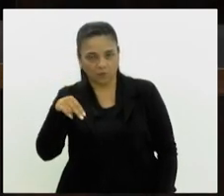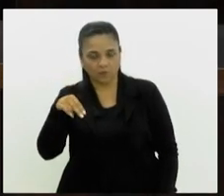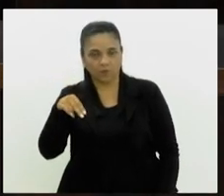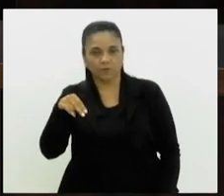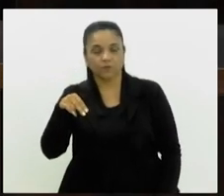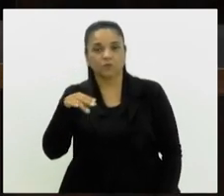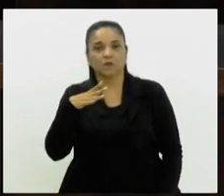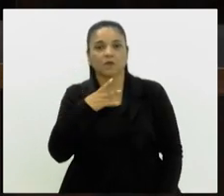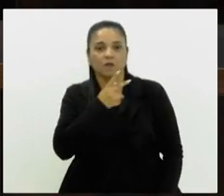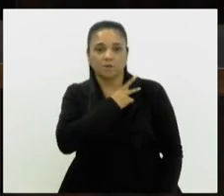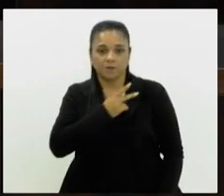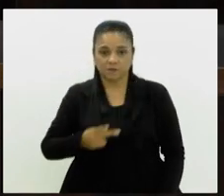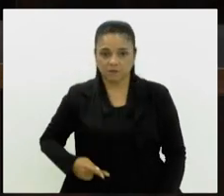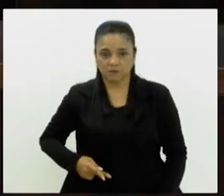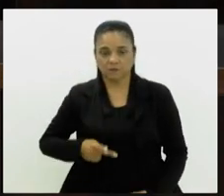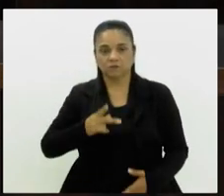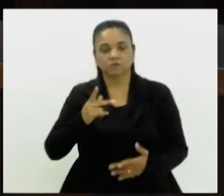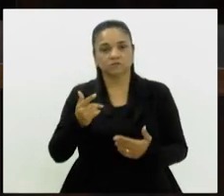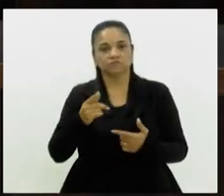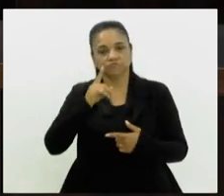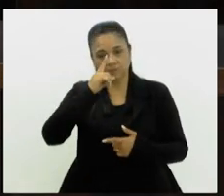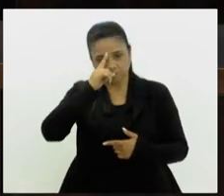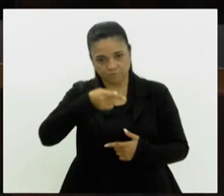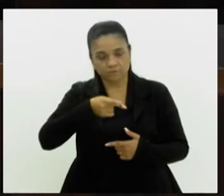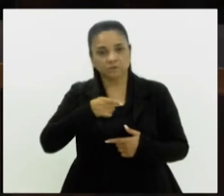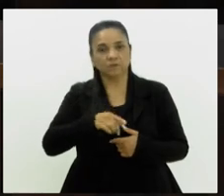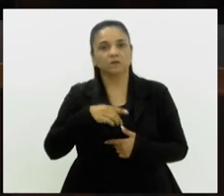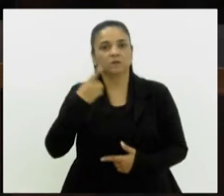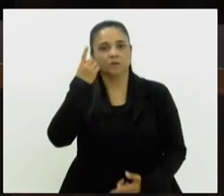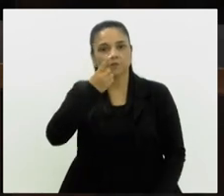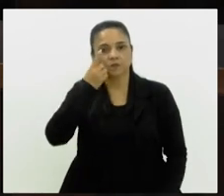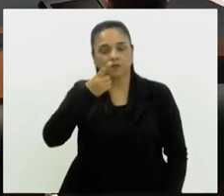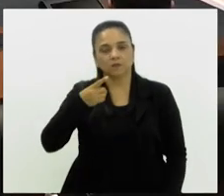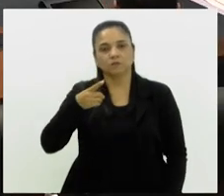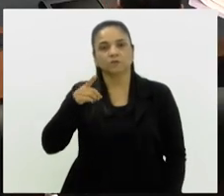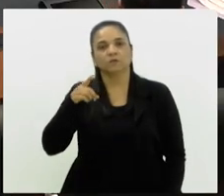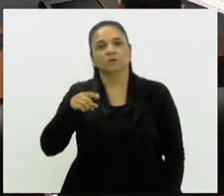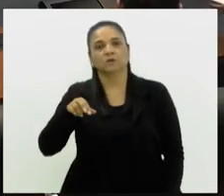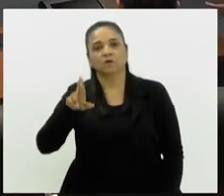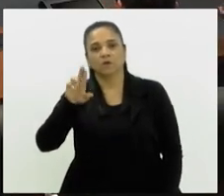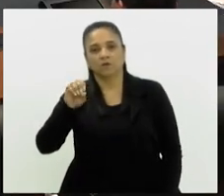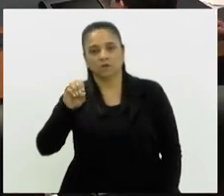A presidente se designa o deputado Rosenberg Reis para emitir parecer.